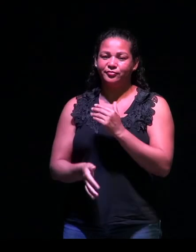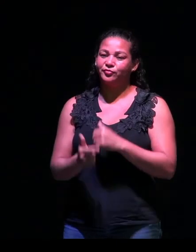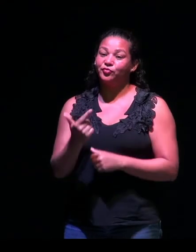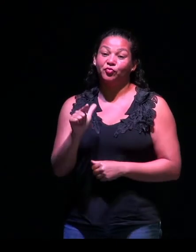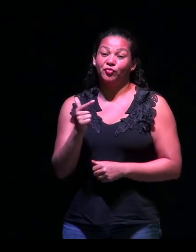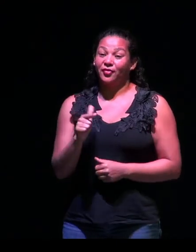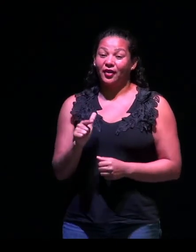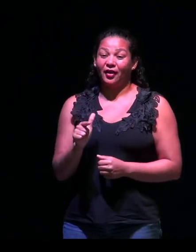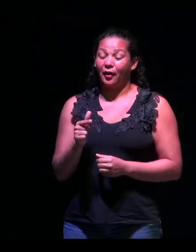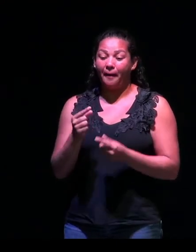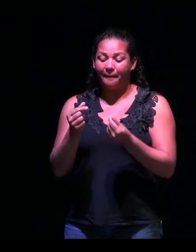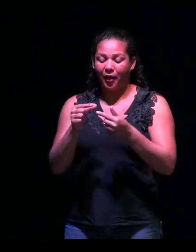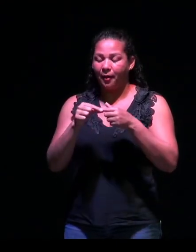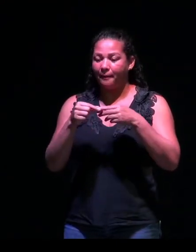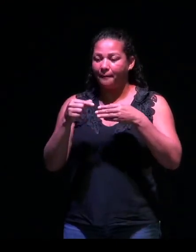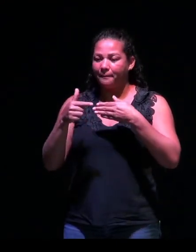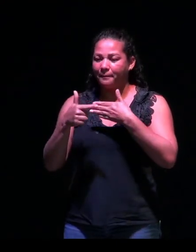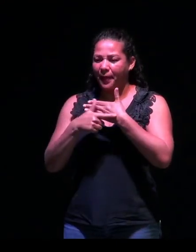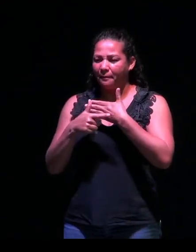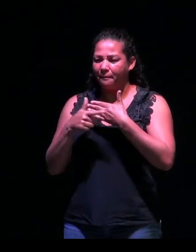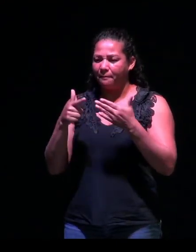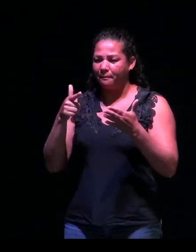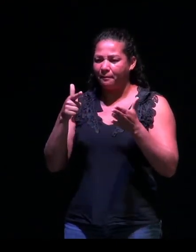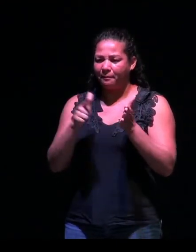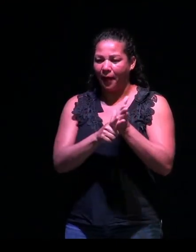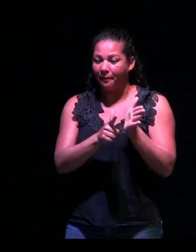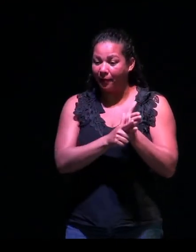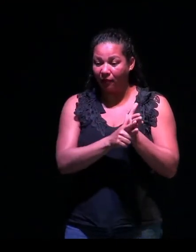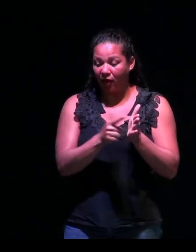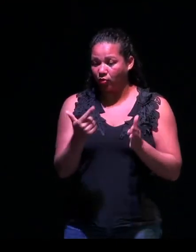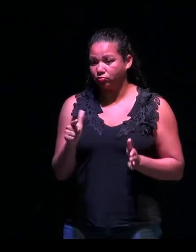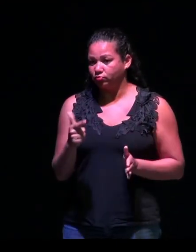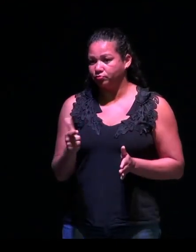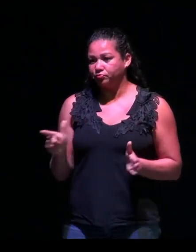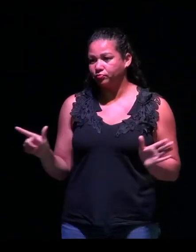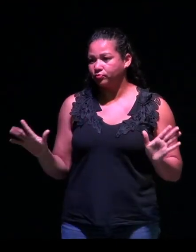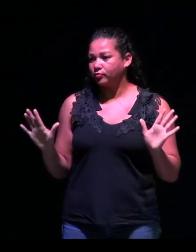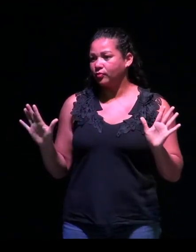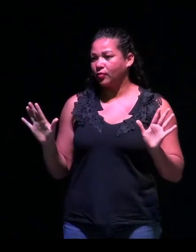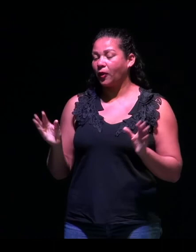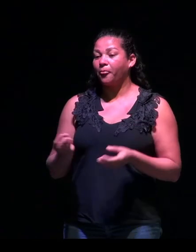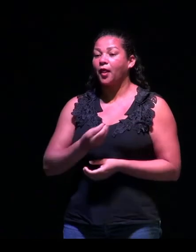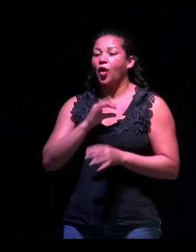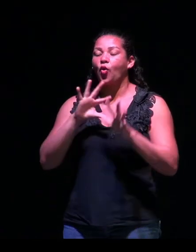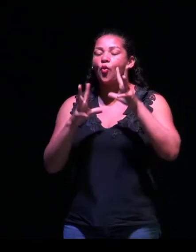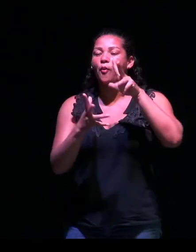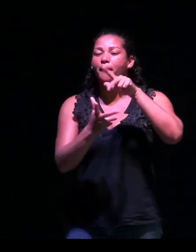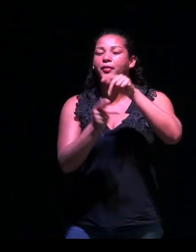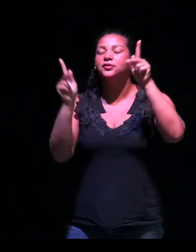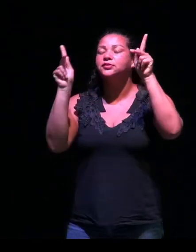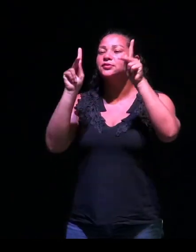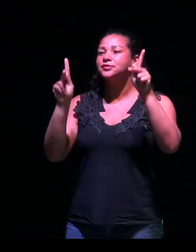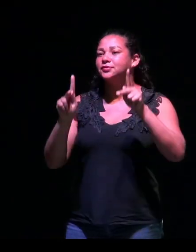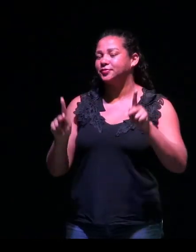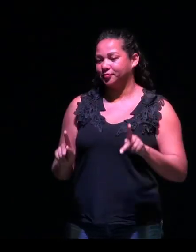papel, vai ser tudo virtual, vai ser controlado. Então o mundo vai ficar em paz, vai acabar com toda a bandalheira.